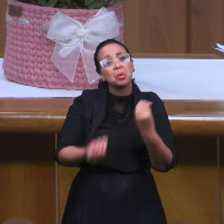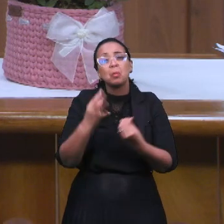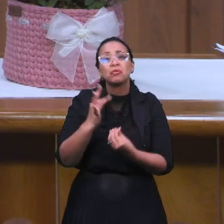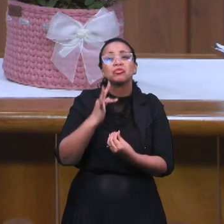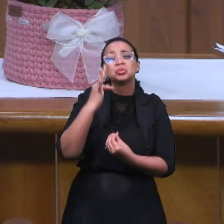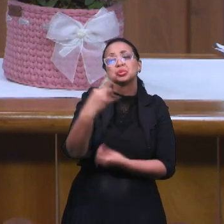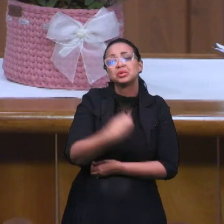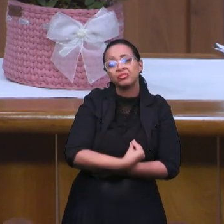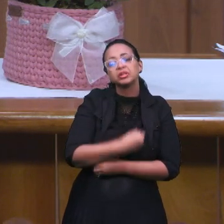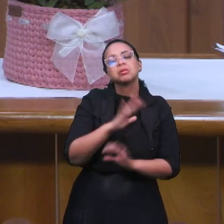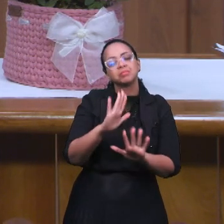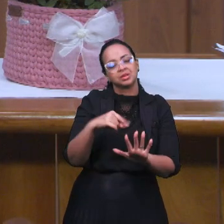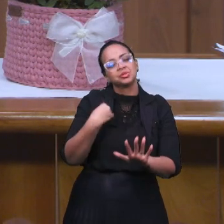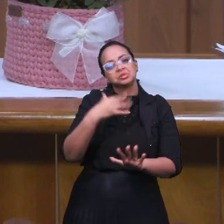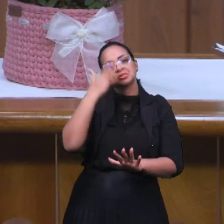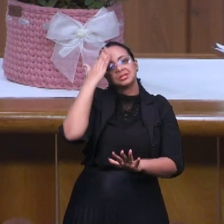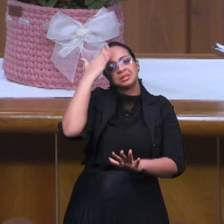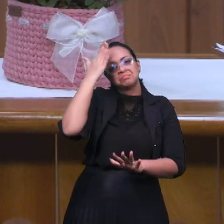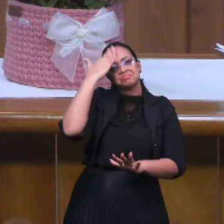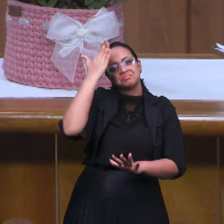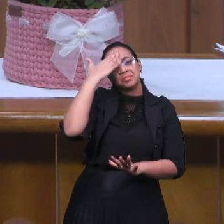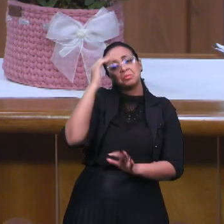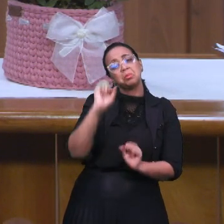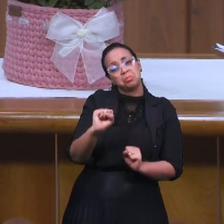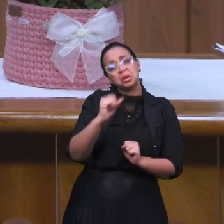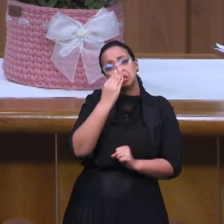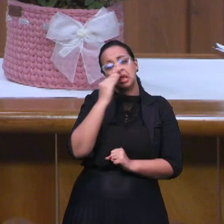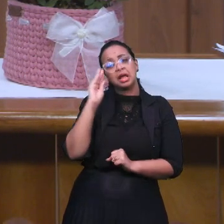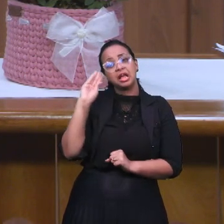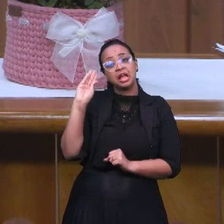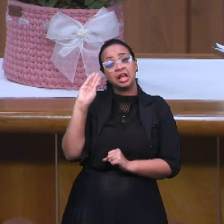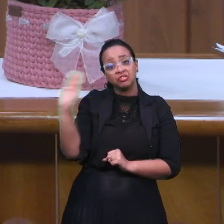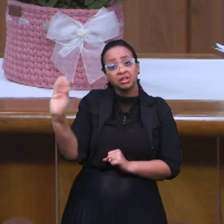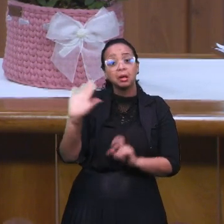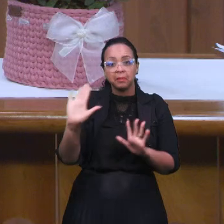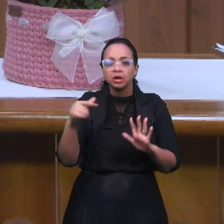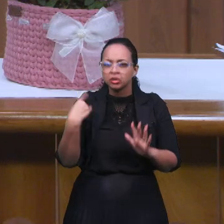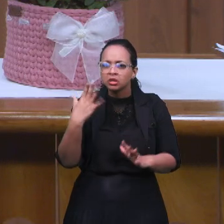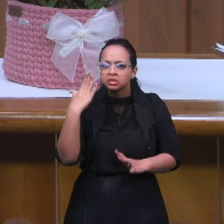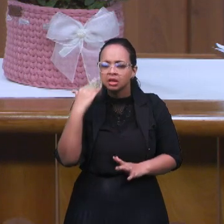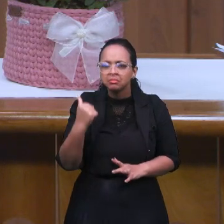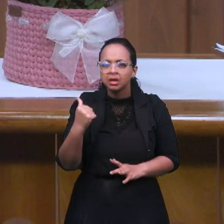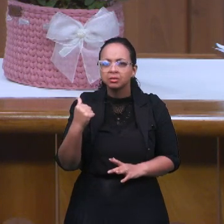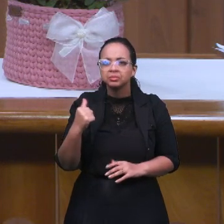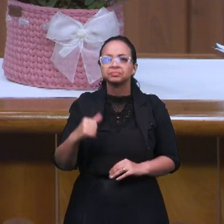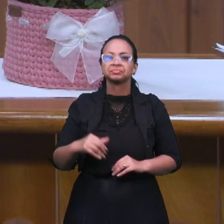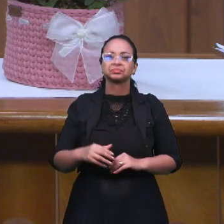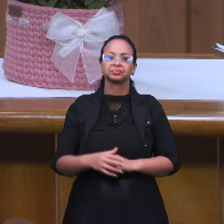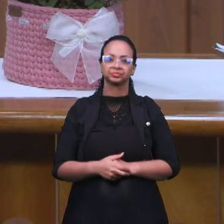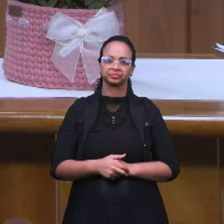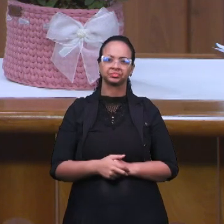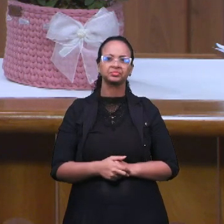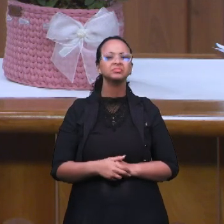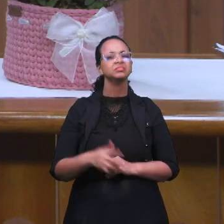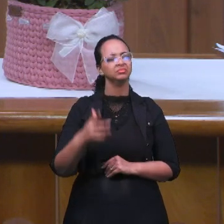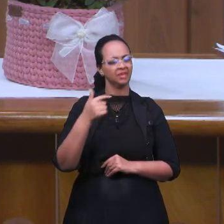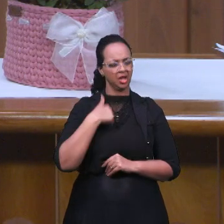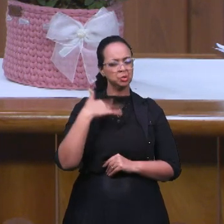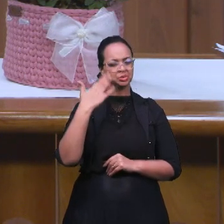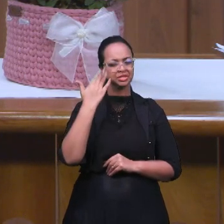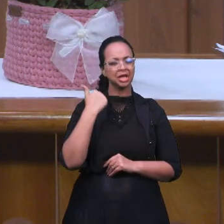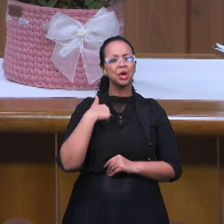nós sabemos. Nós podemos até rejeitar, mas nós sabemos. E dizia o apóstolo, eu sei quem tenho